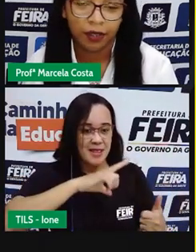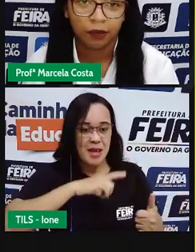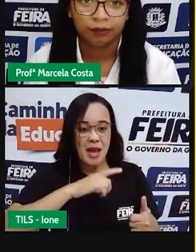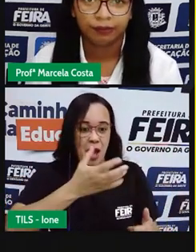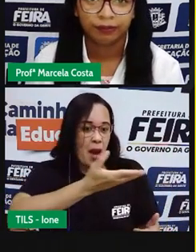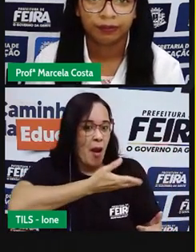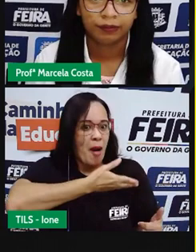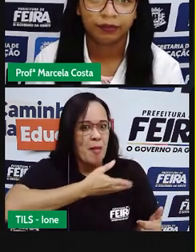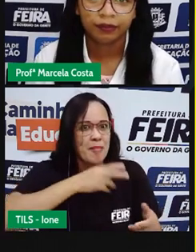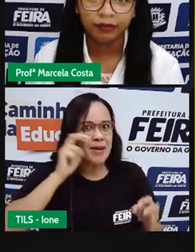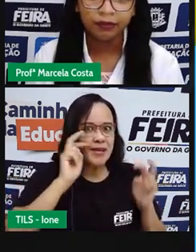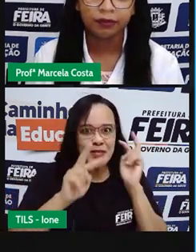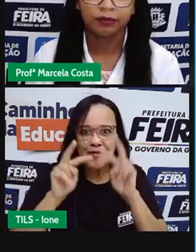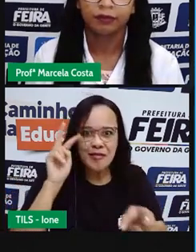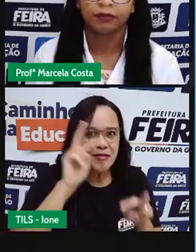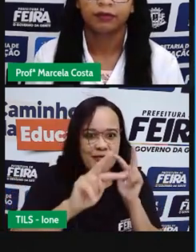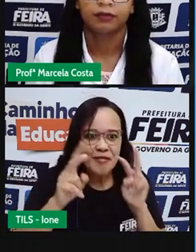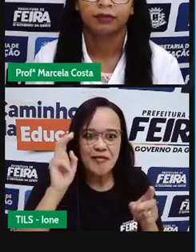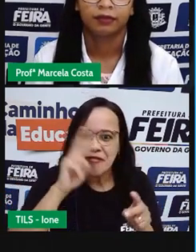Tudo bem ter um amigo invisível.